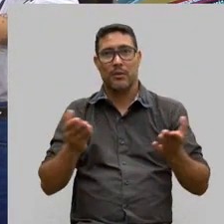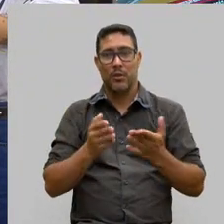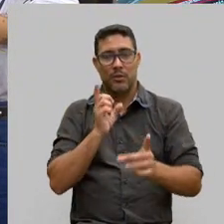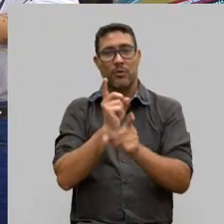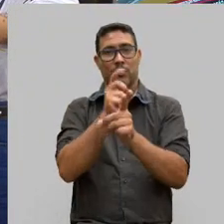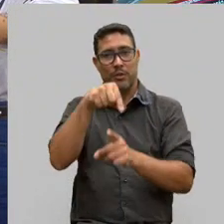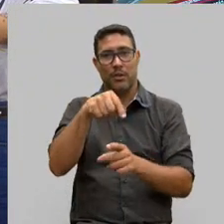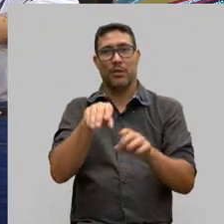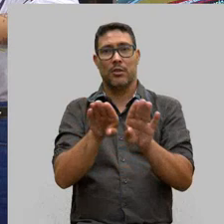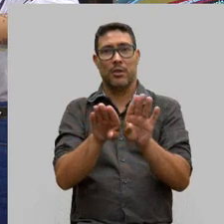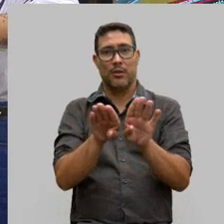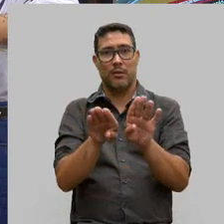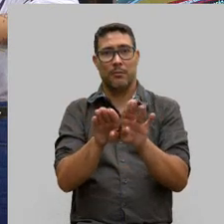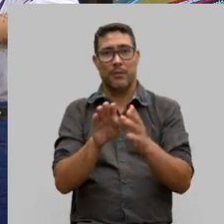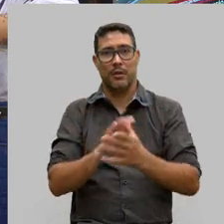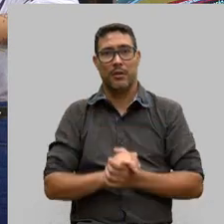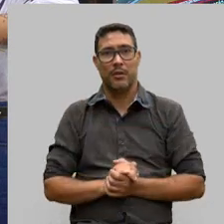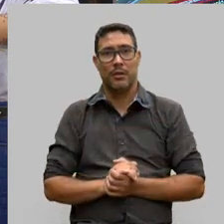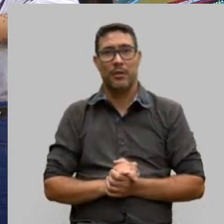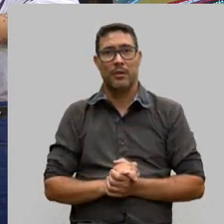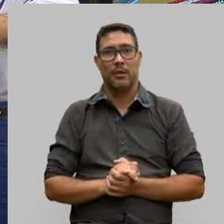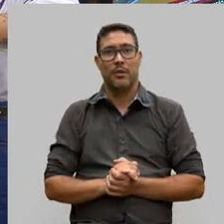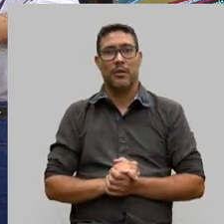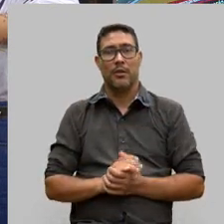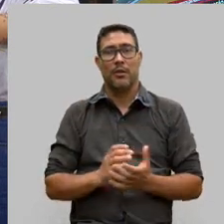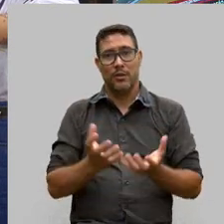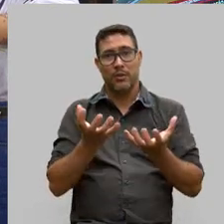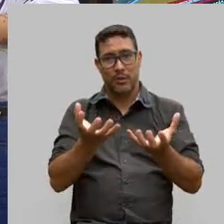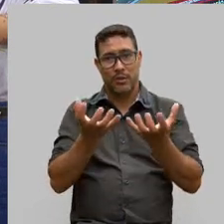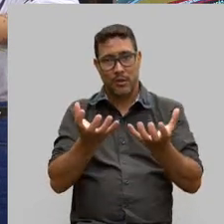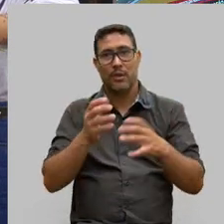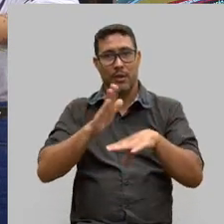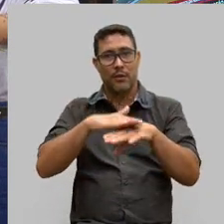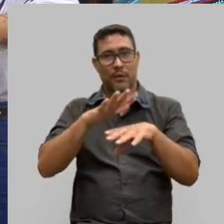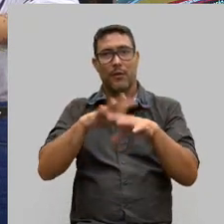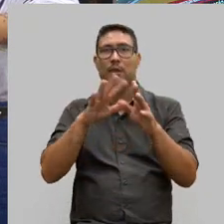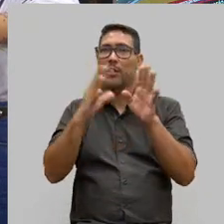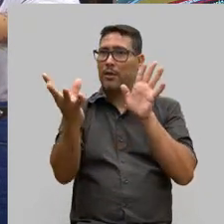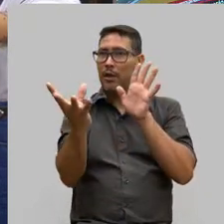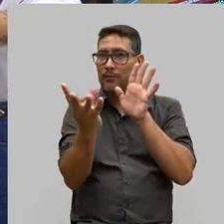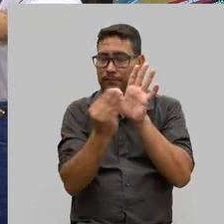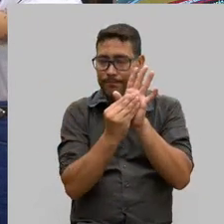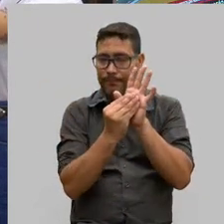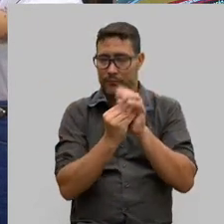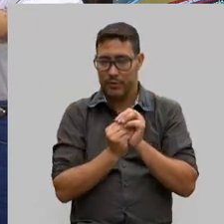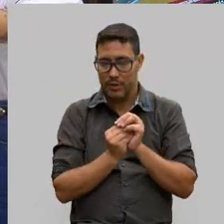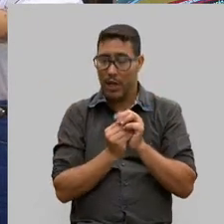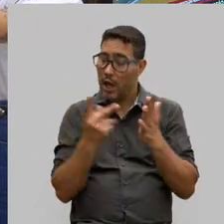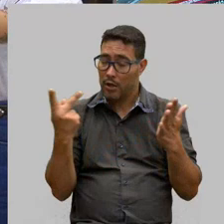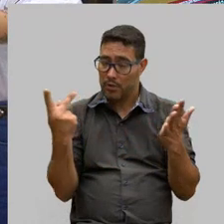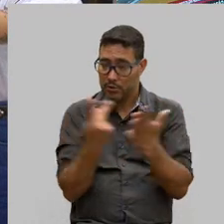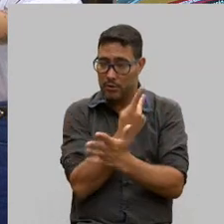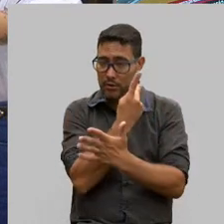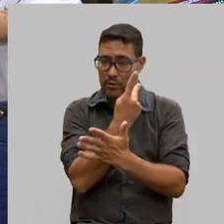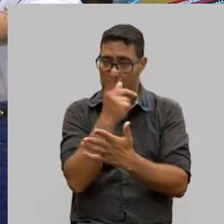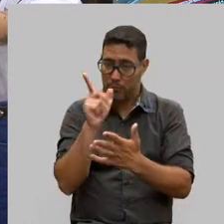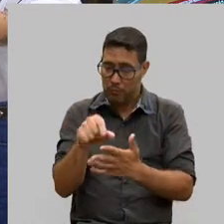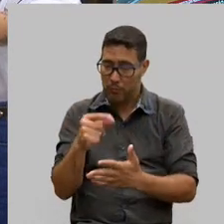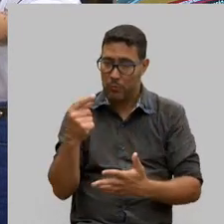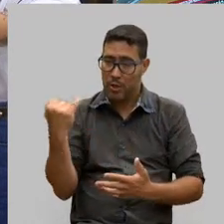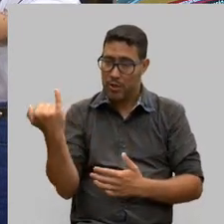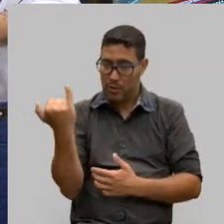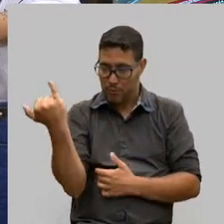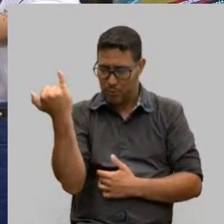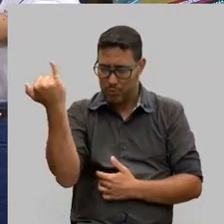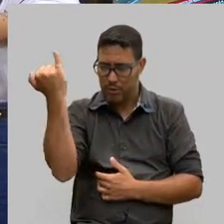Eh eu eu só queria aqui fazer um registro porque aconteceu algo muito importante nos